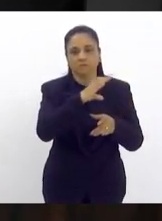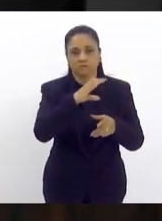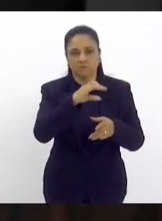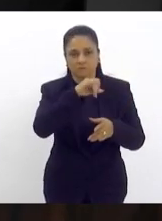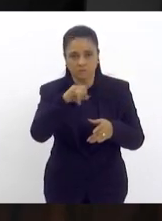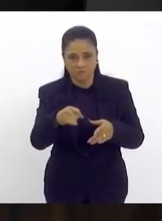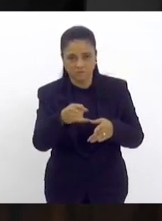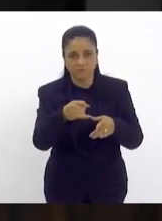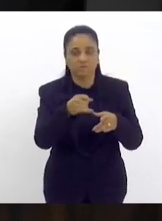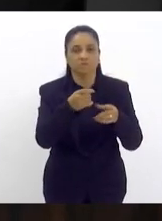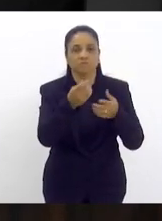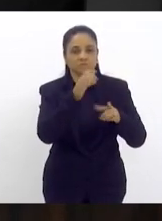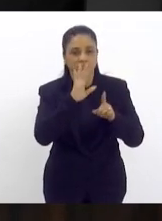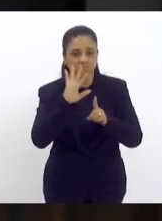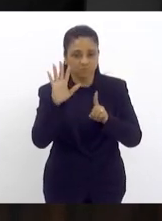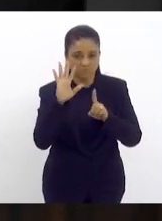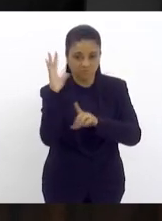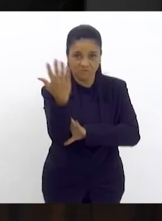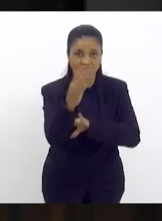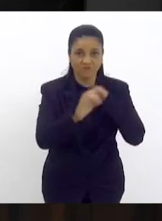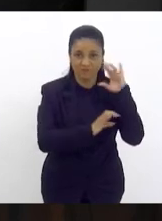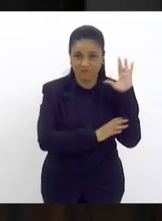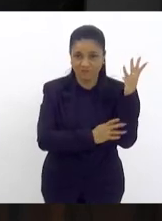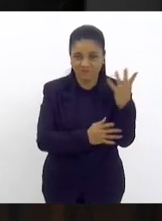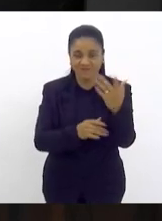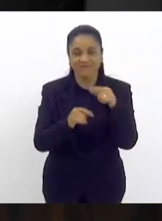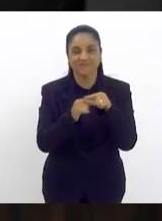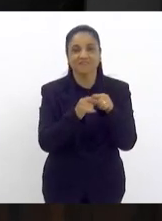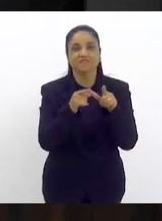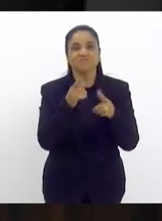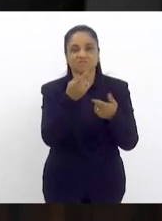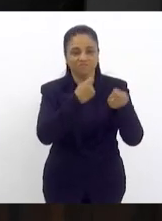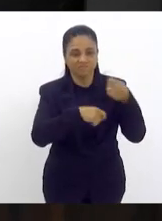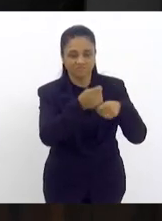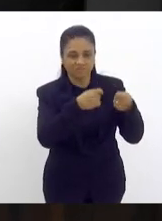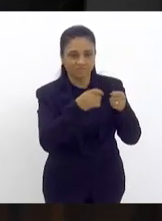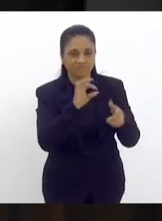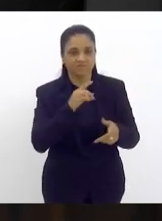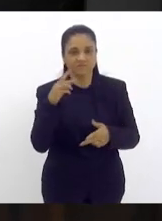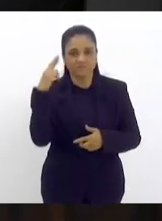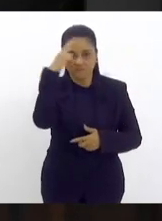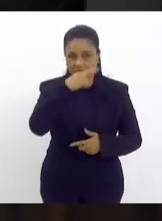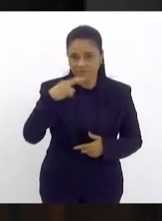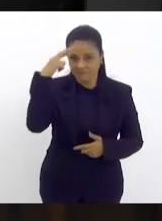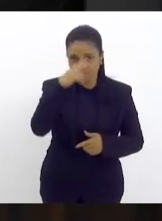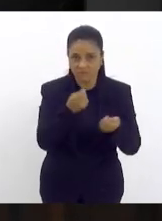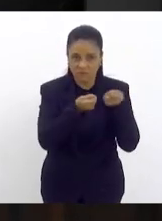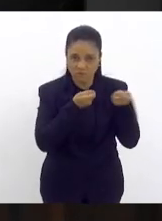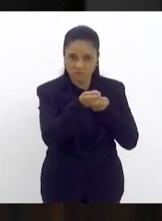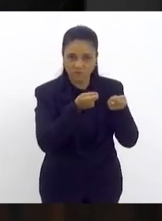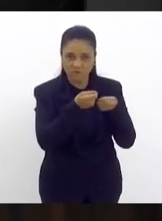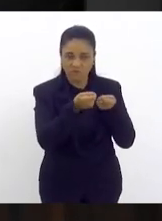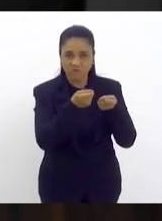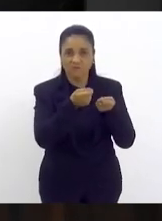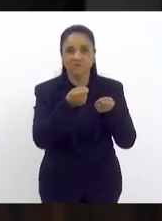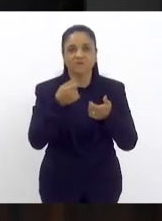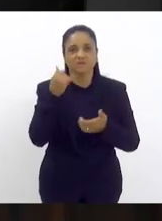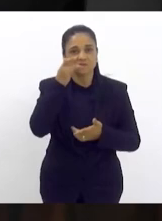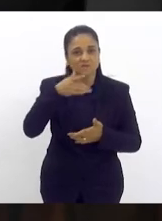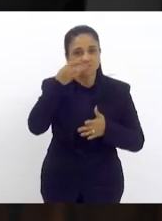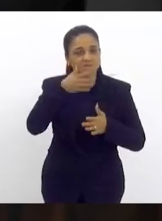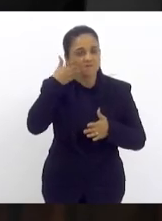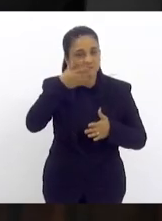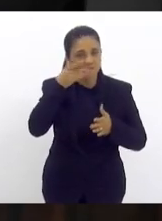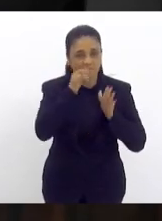ambiental de defesa no meio ambiente de orçamento Finanças fiscalização financeira e controle para emitir parecer pela